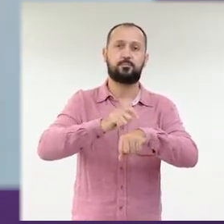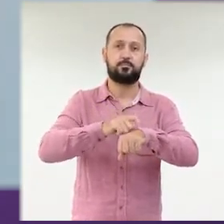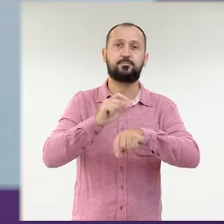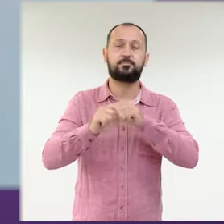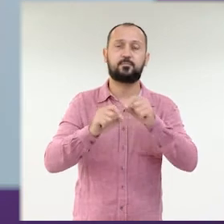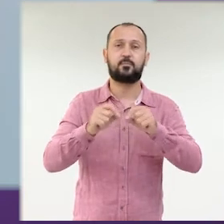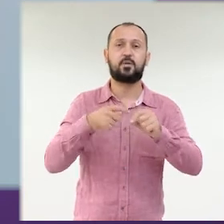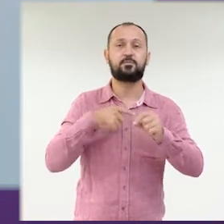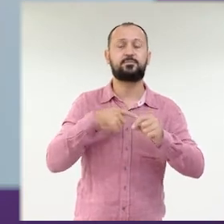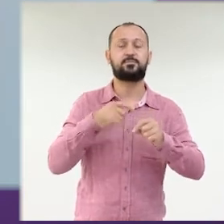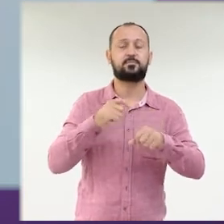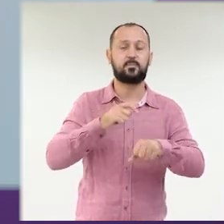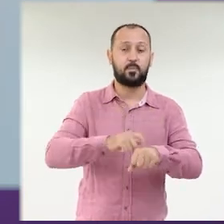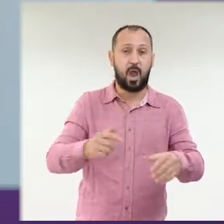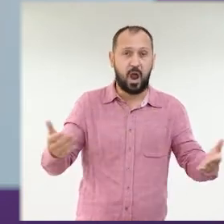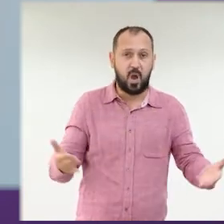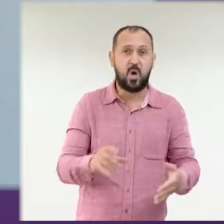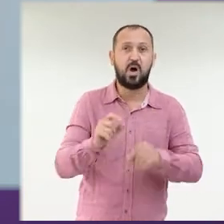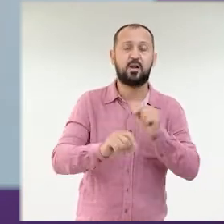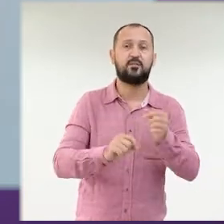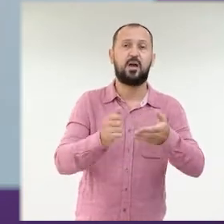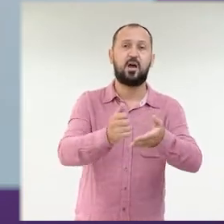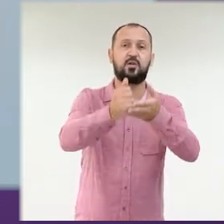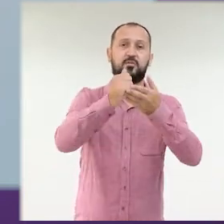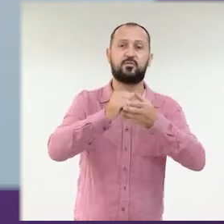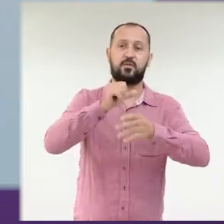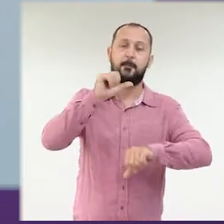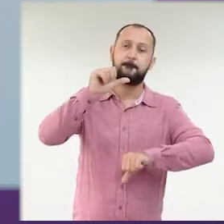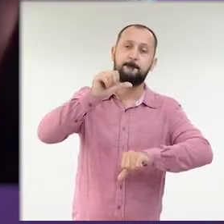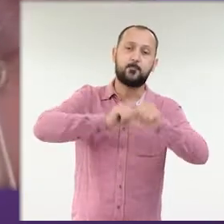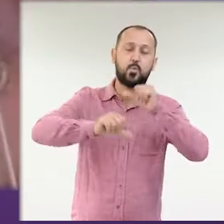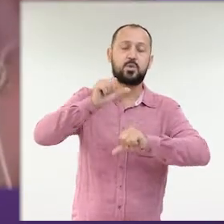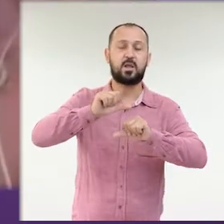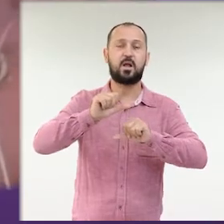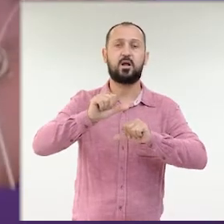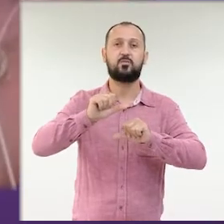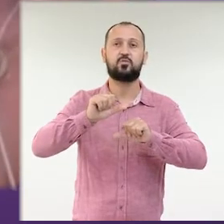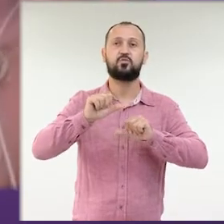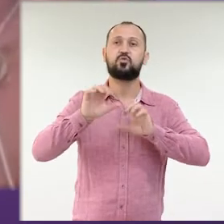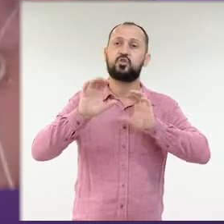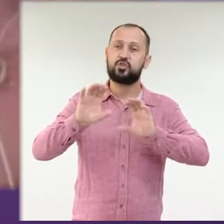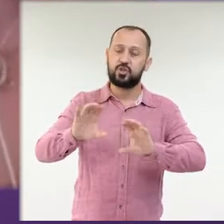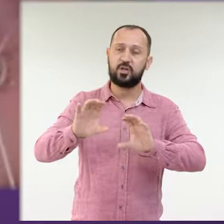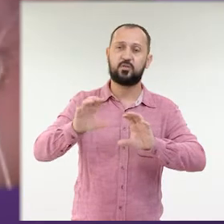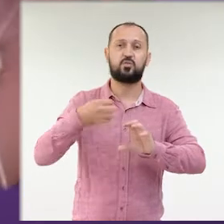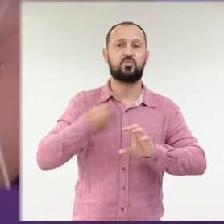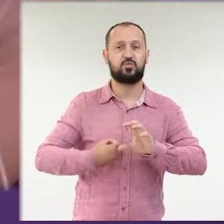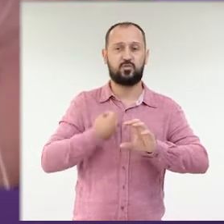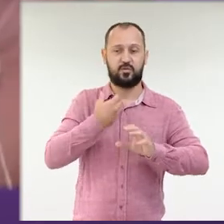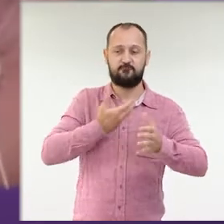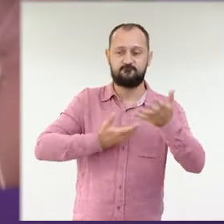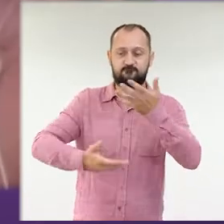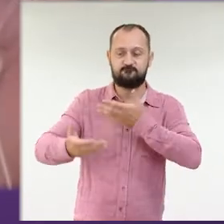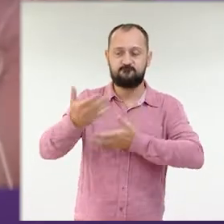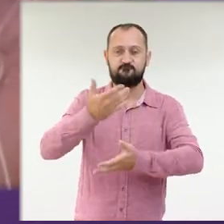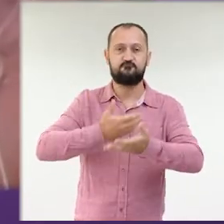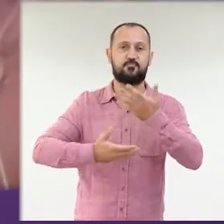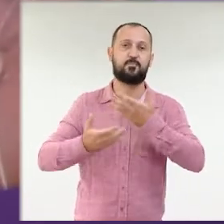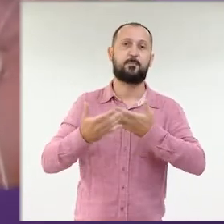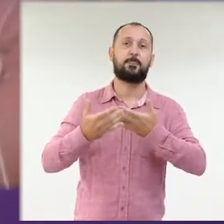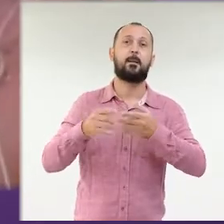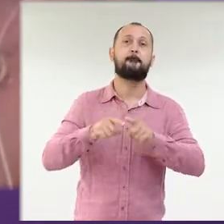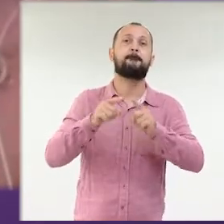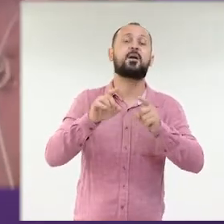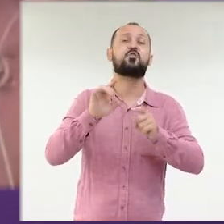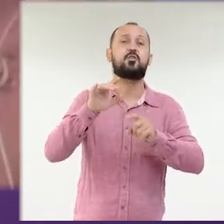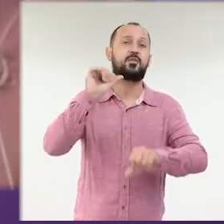esse momento. Nós estamos vivendo um momento agora que vai alterar a nossa forma de se conviver, de agir, de